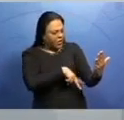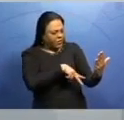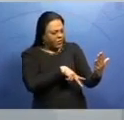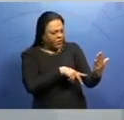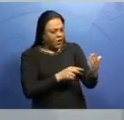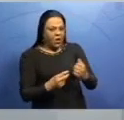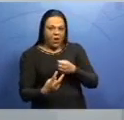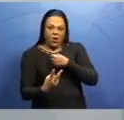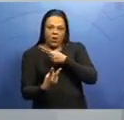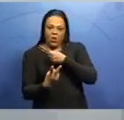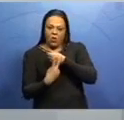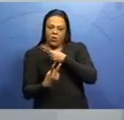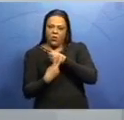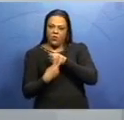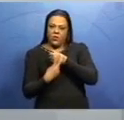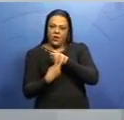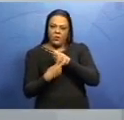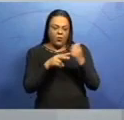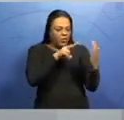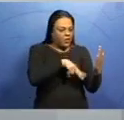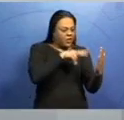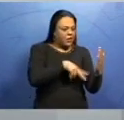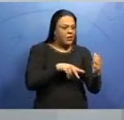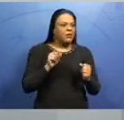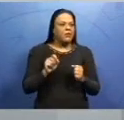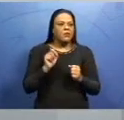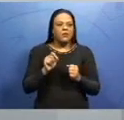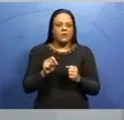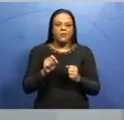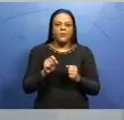voz reflexiva,